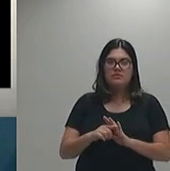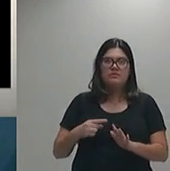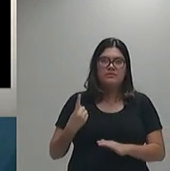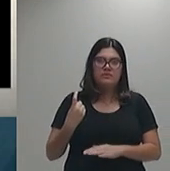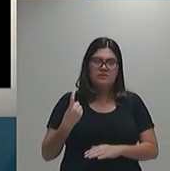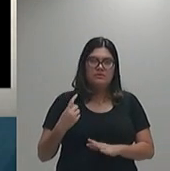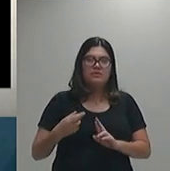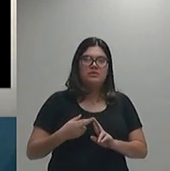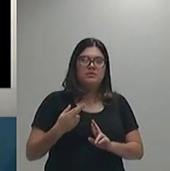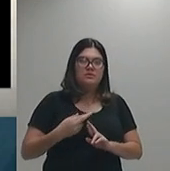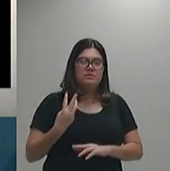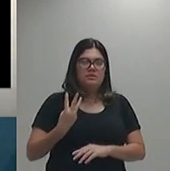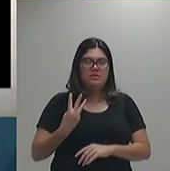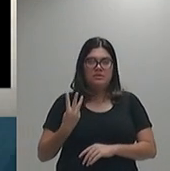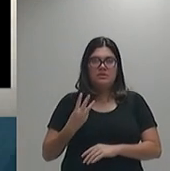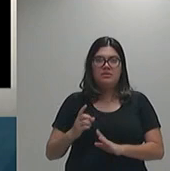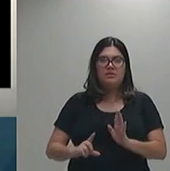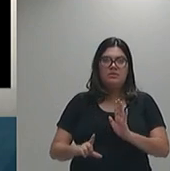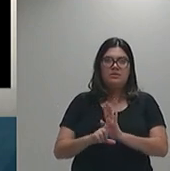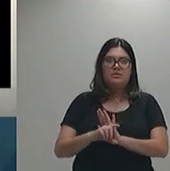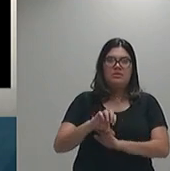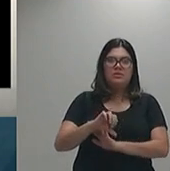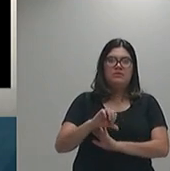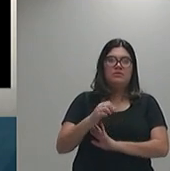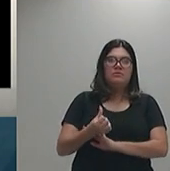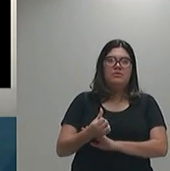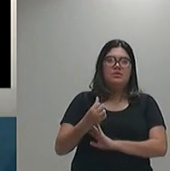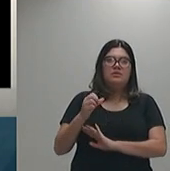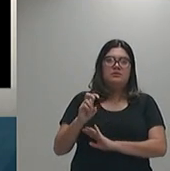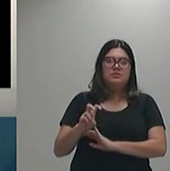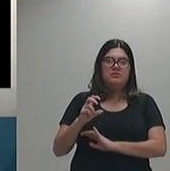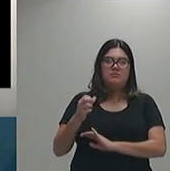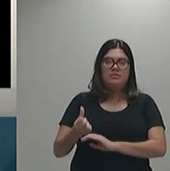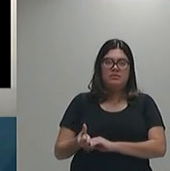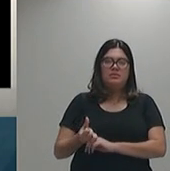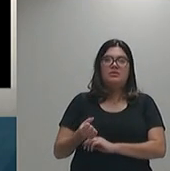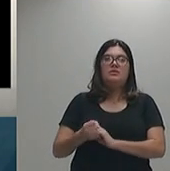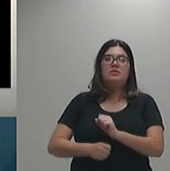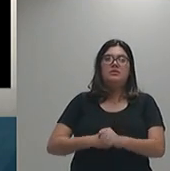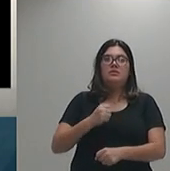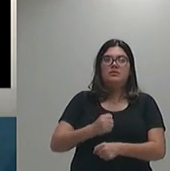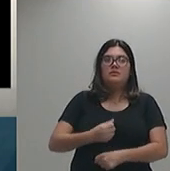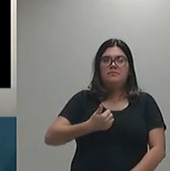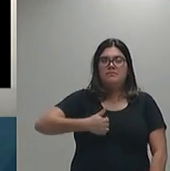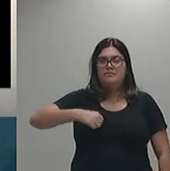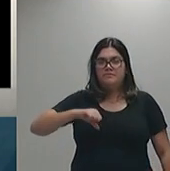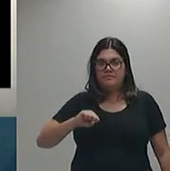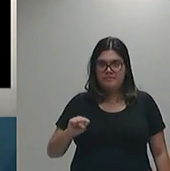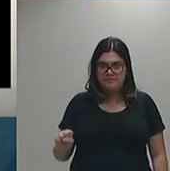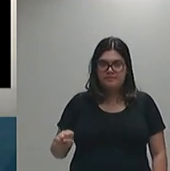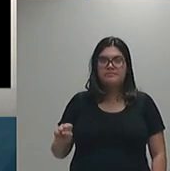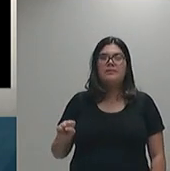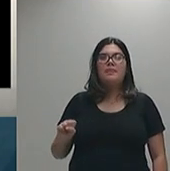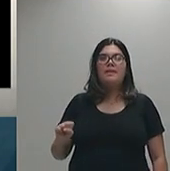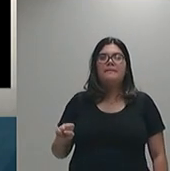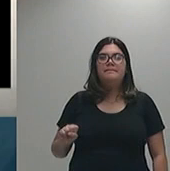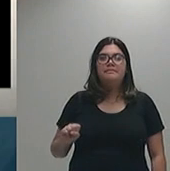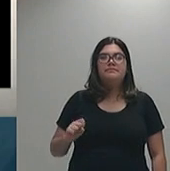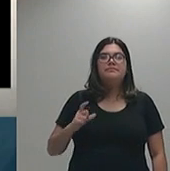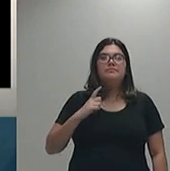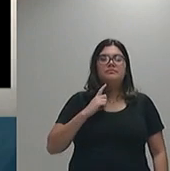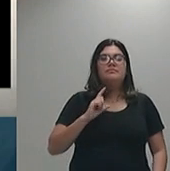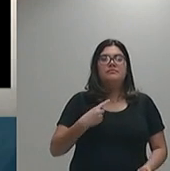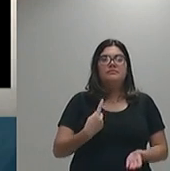da Lei 9656 de 98 que PV que